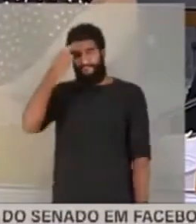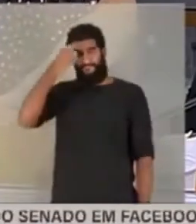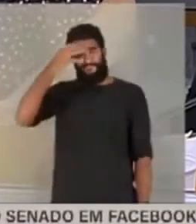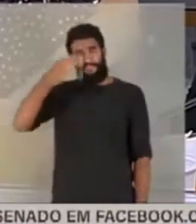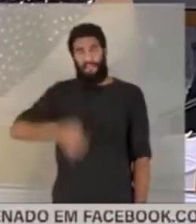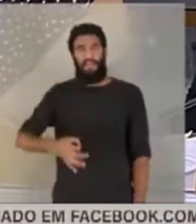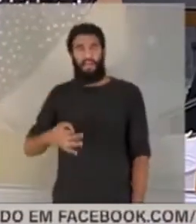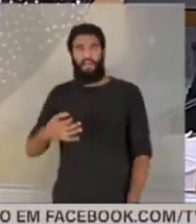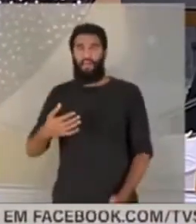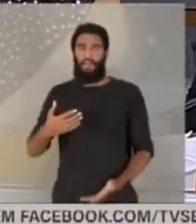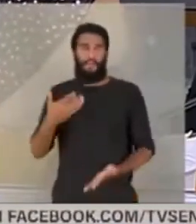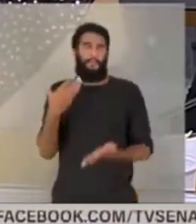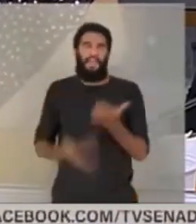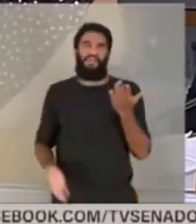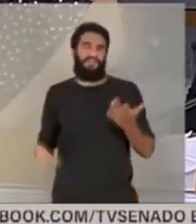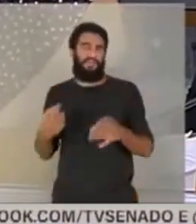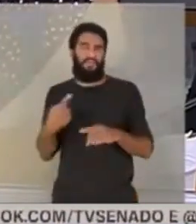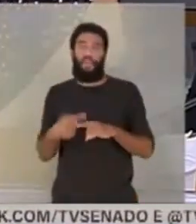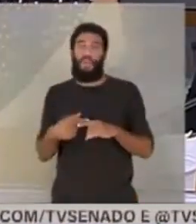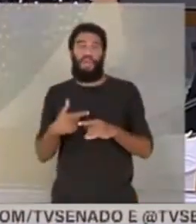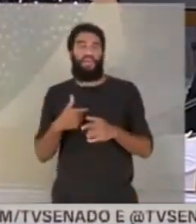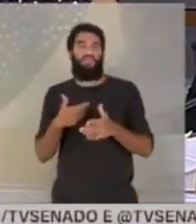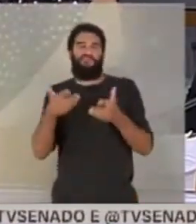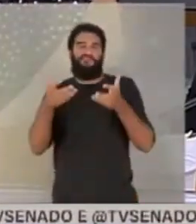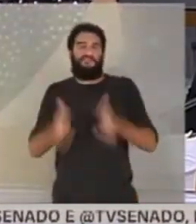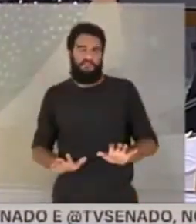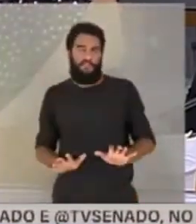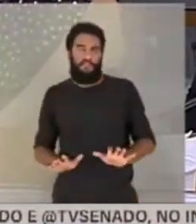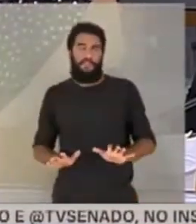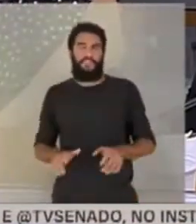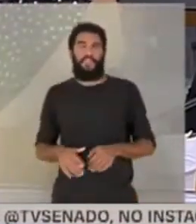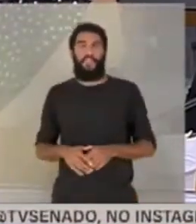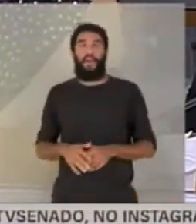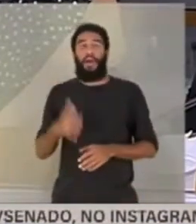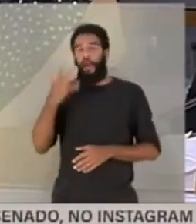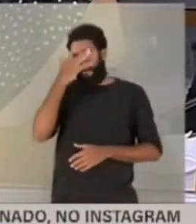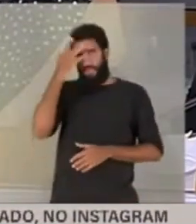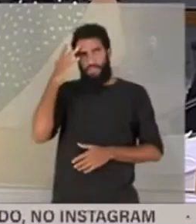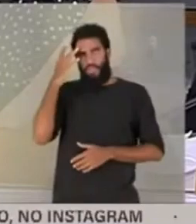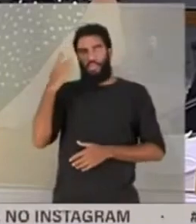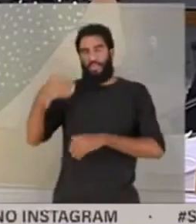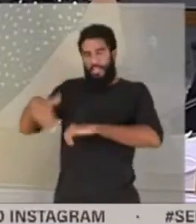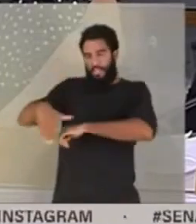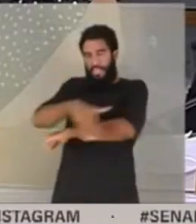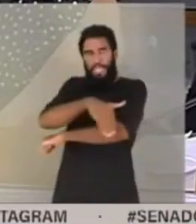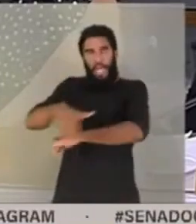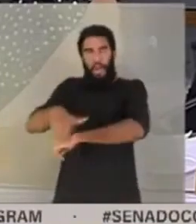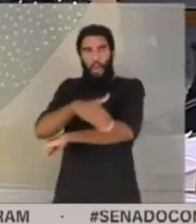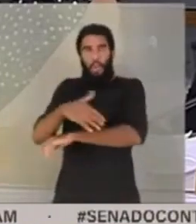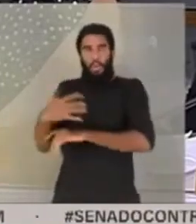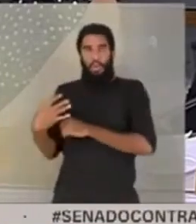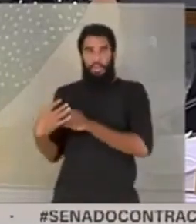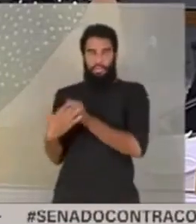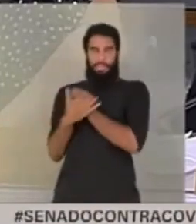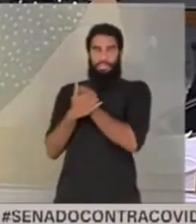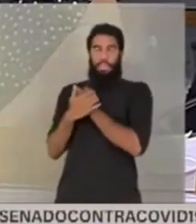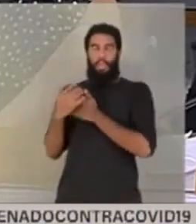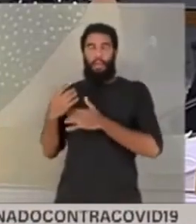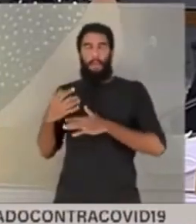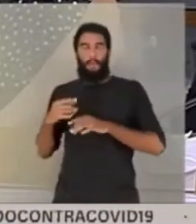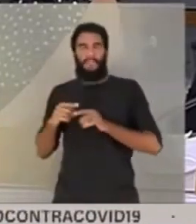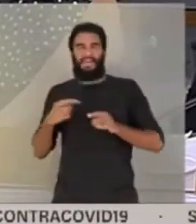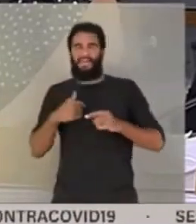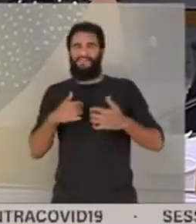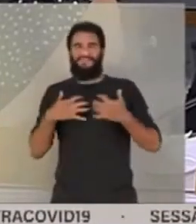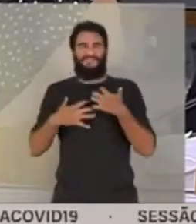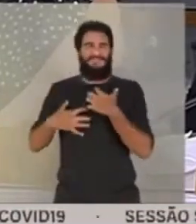aceitei aquilo, sabe? E foi contido pelas pessoas da rua, mas eu estava com muito sentimento, era muita dor, sabe? Era muita